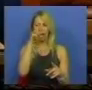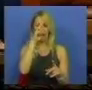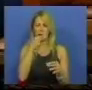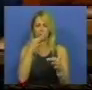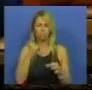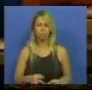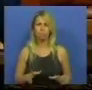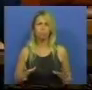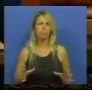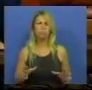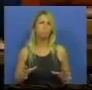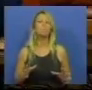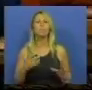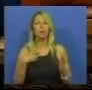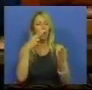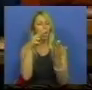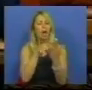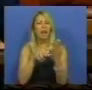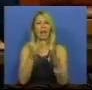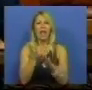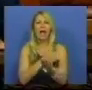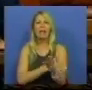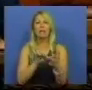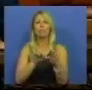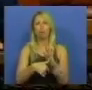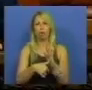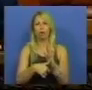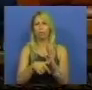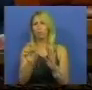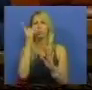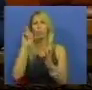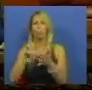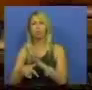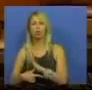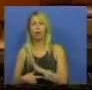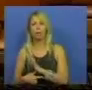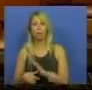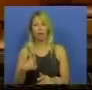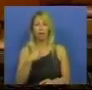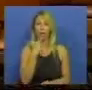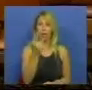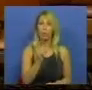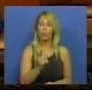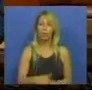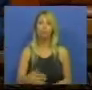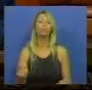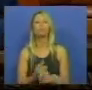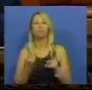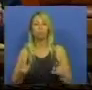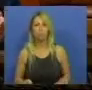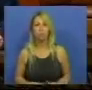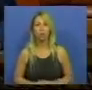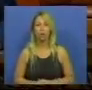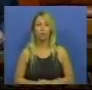e que tinha acabado de ler o anteprojeto e não o projeto. E digo isto porque,